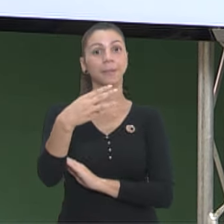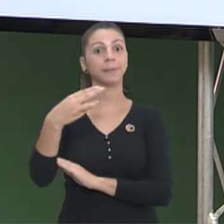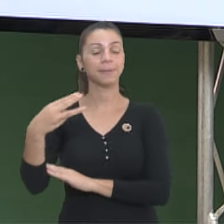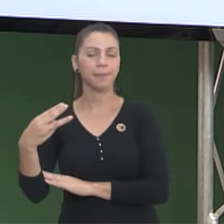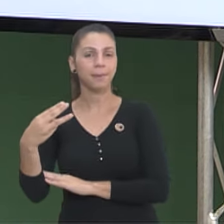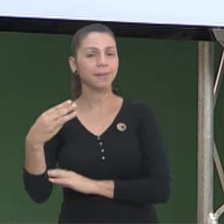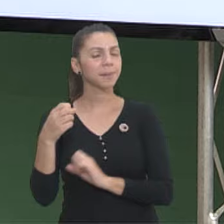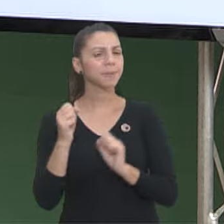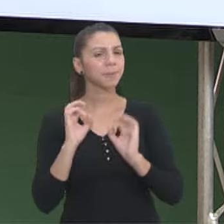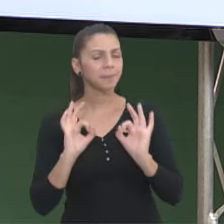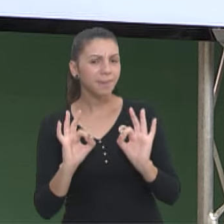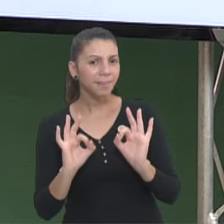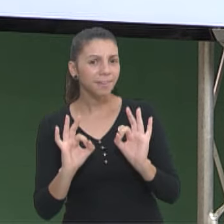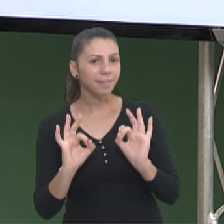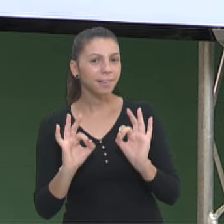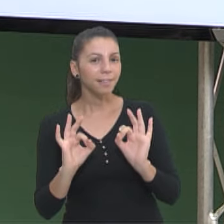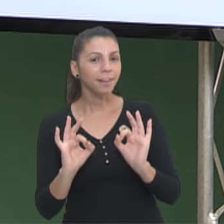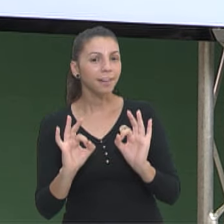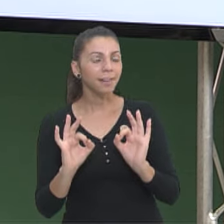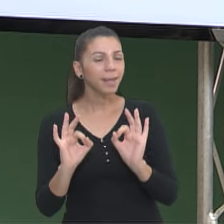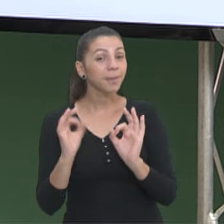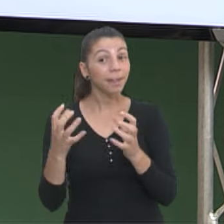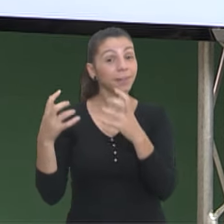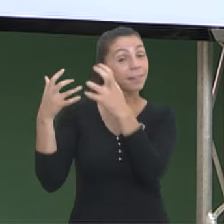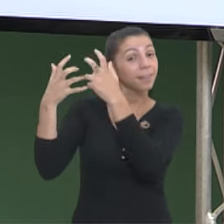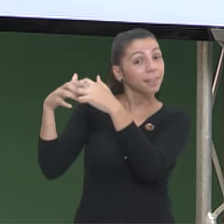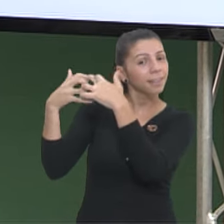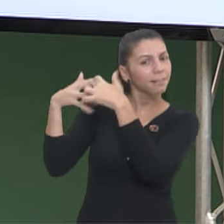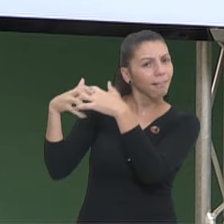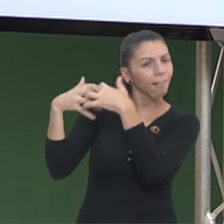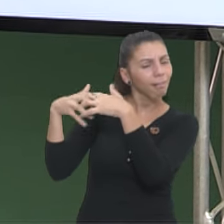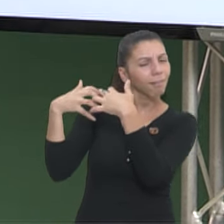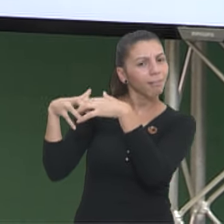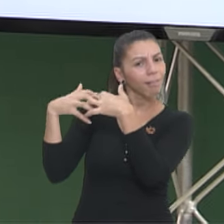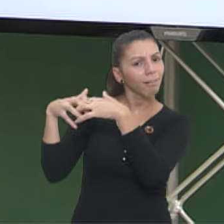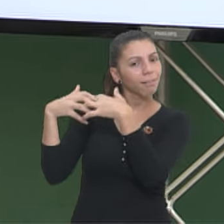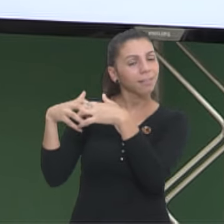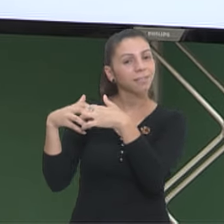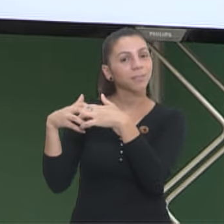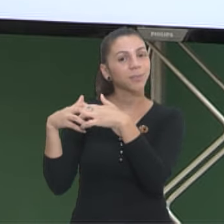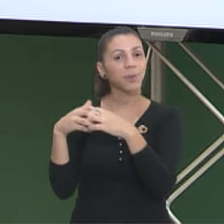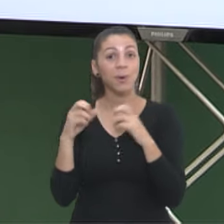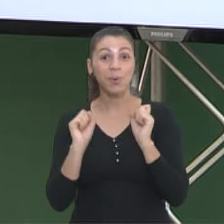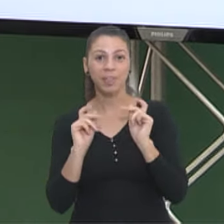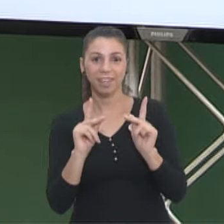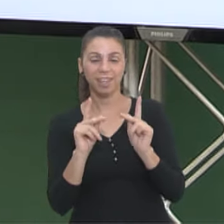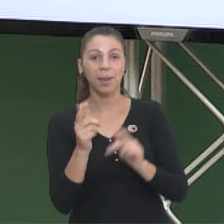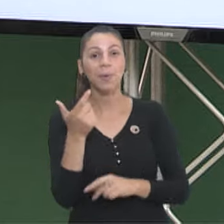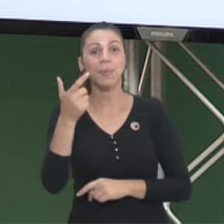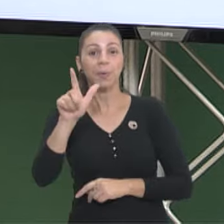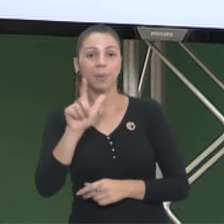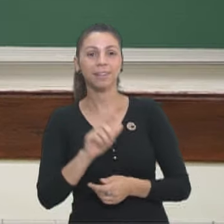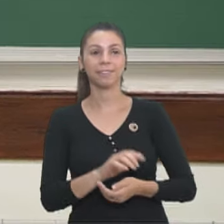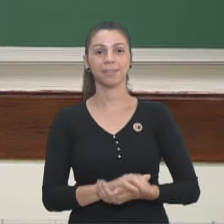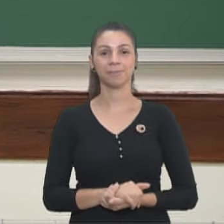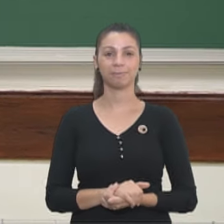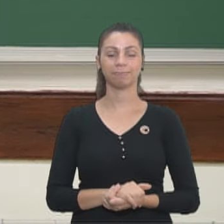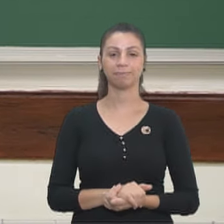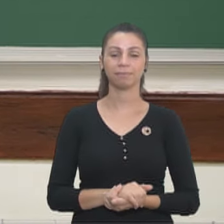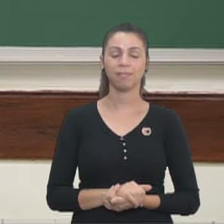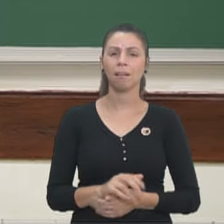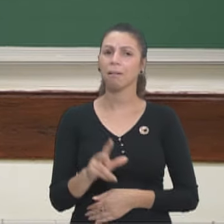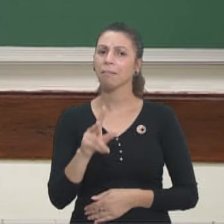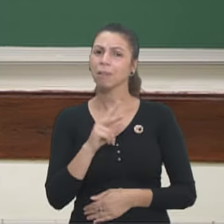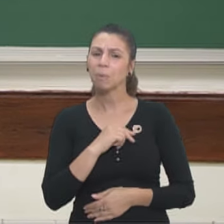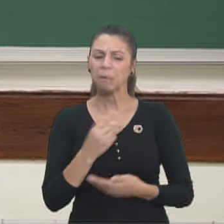bem? Então, é esse raciocínio que eu vou seguir, ok? Vamos para um próximo? Então, vamos seguir aqui. Nossa,